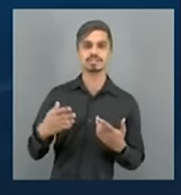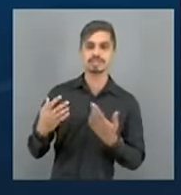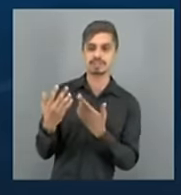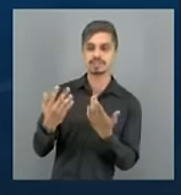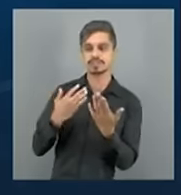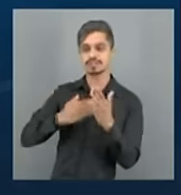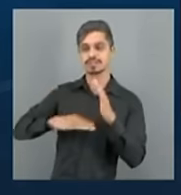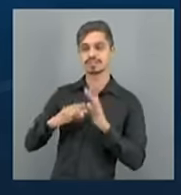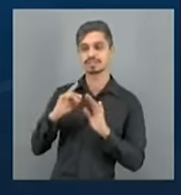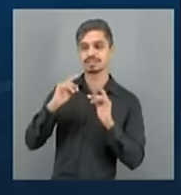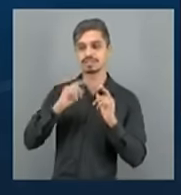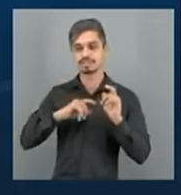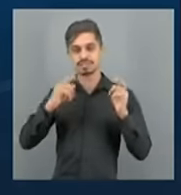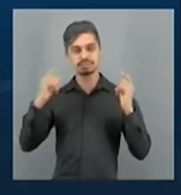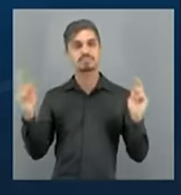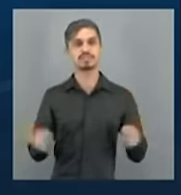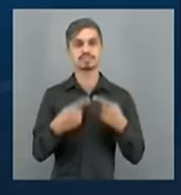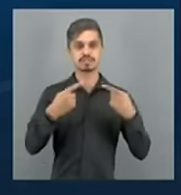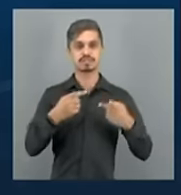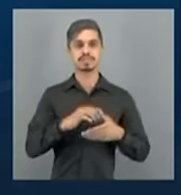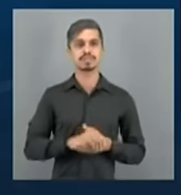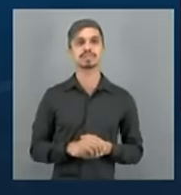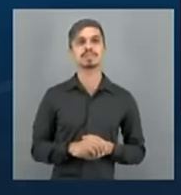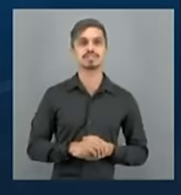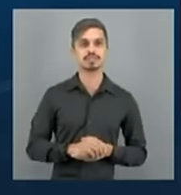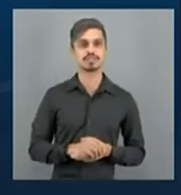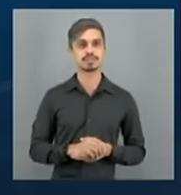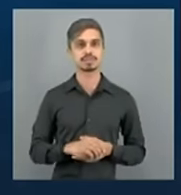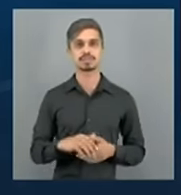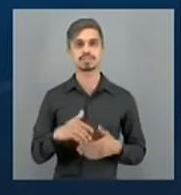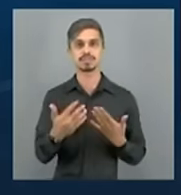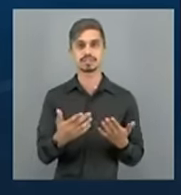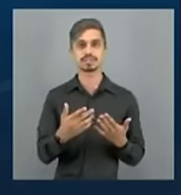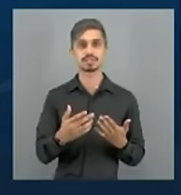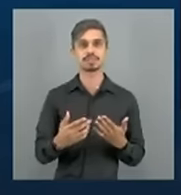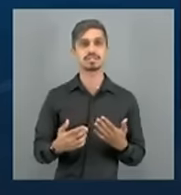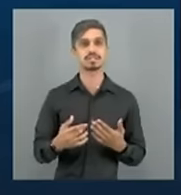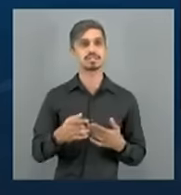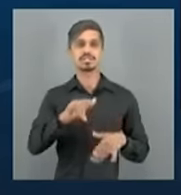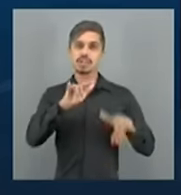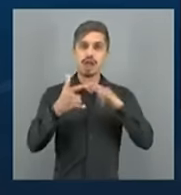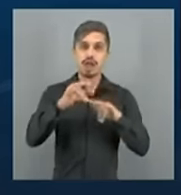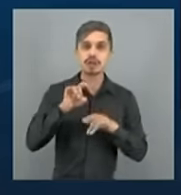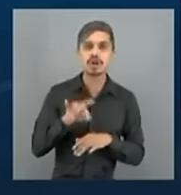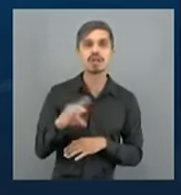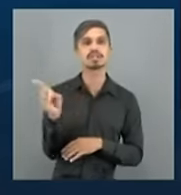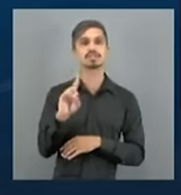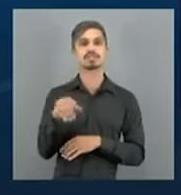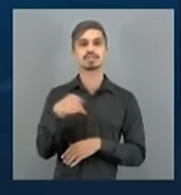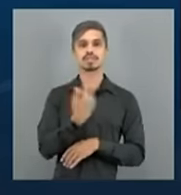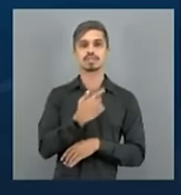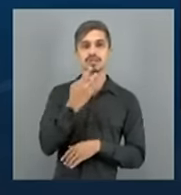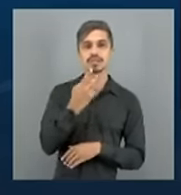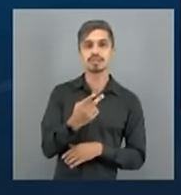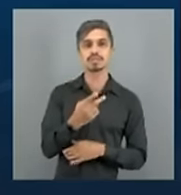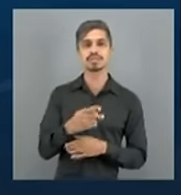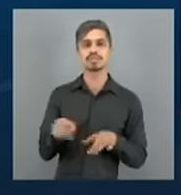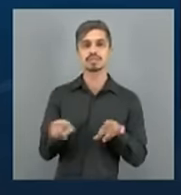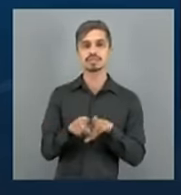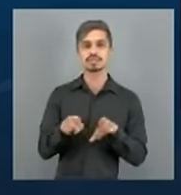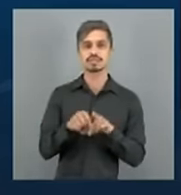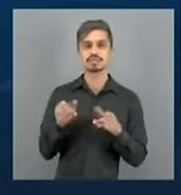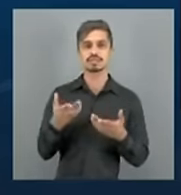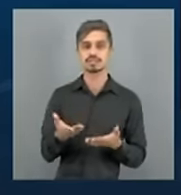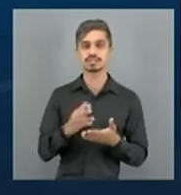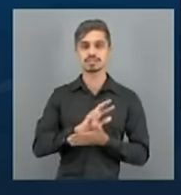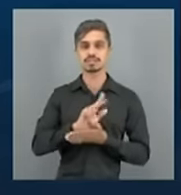todo mundo entender que esse mundo do futebol aí é muito além do que a gente pensa. E não é só a manipulação, né? A gente tá falando de cartoleiros também, que também não vou mexer com esses